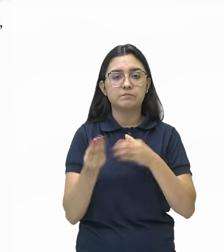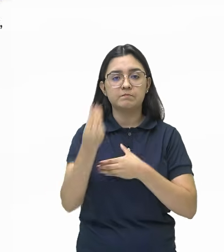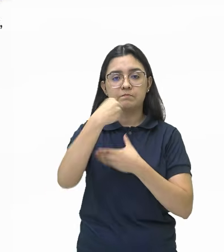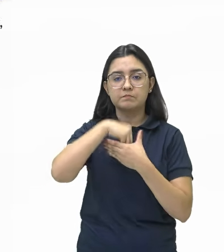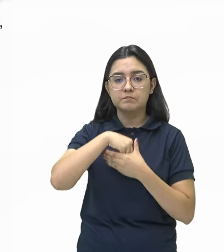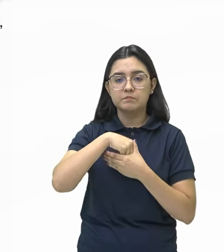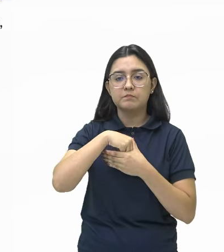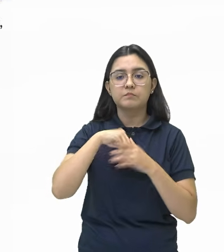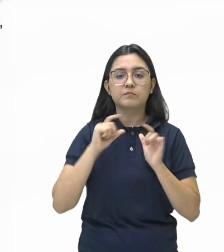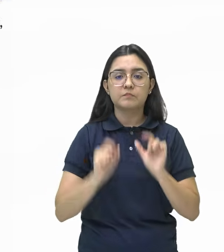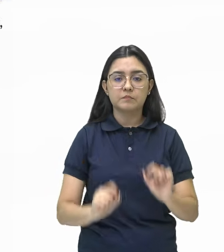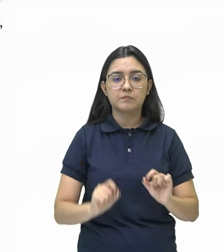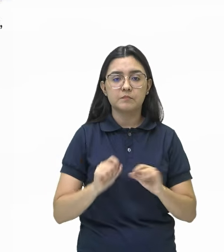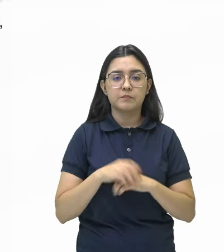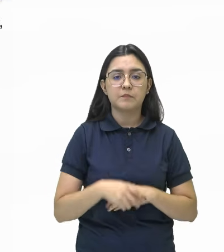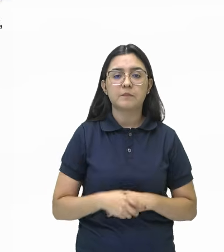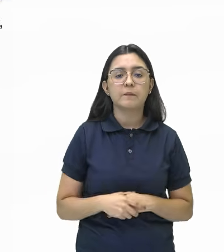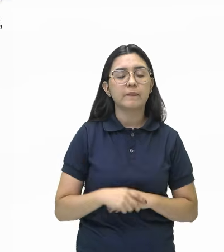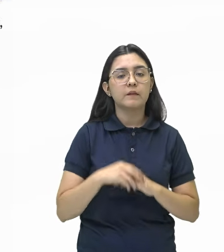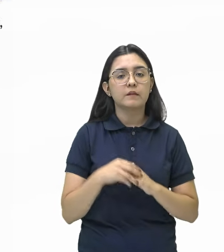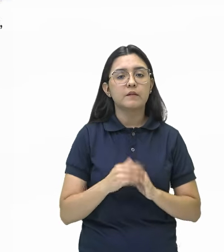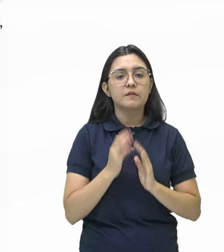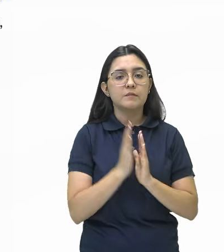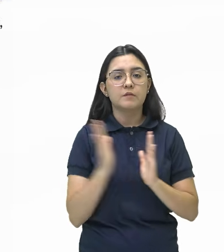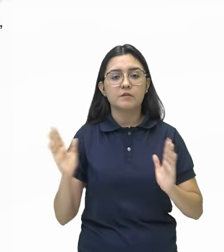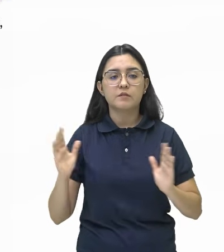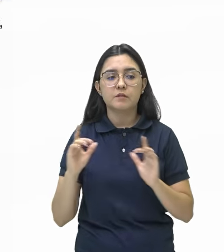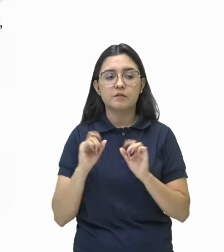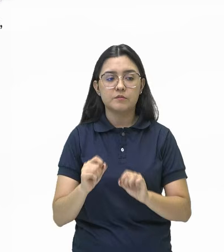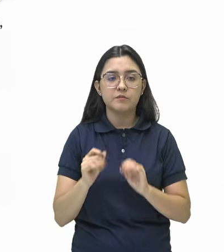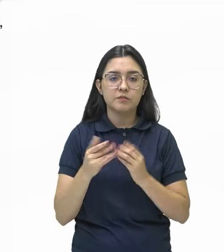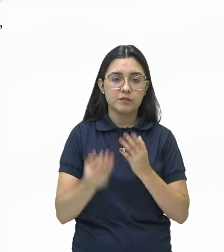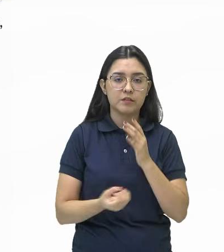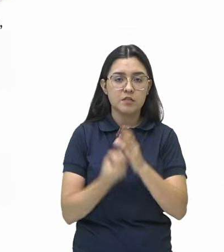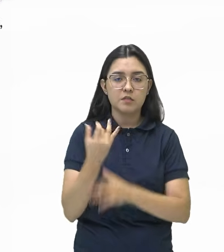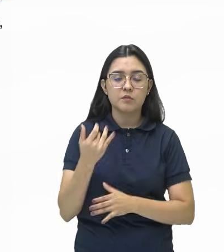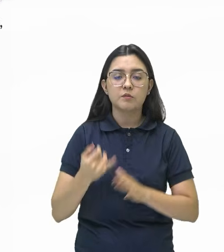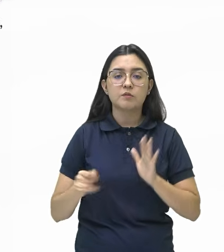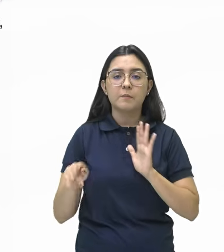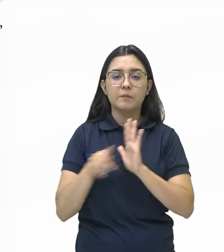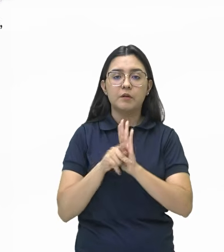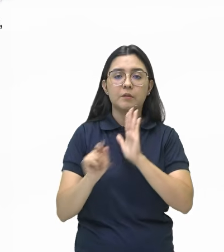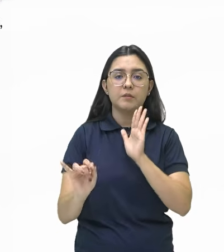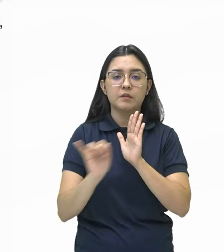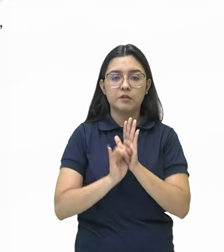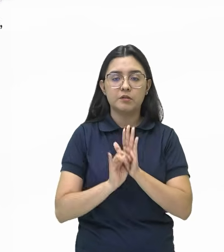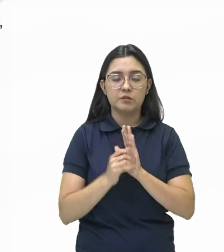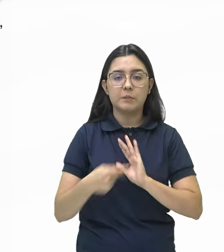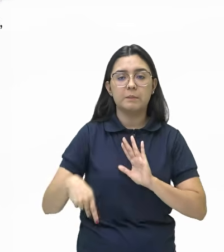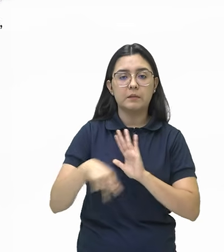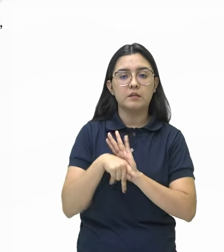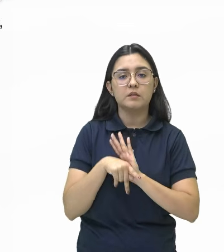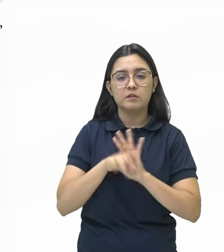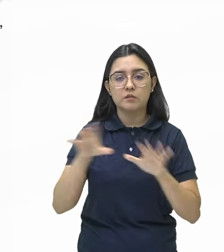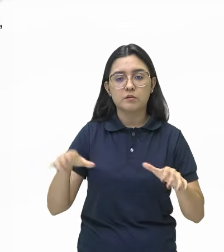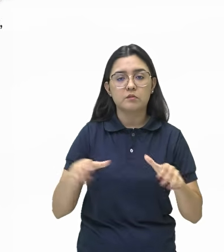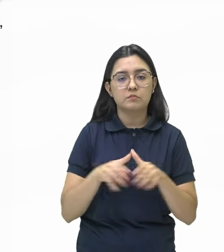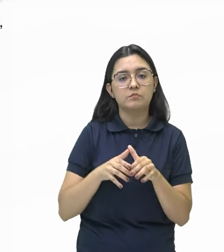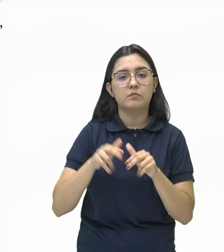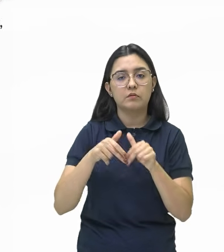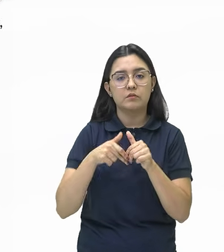dentro desse processo de construção de sua identidade, de pertencimento a partir dessa